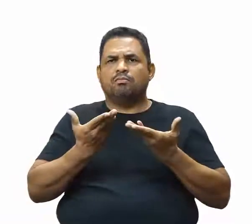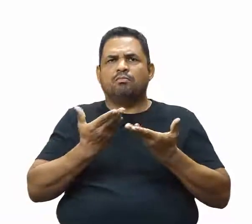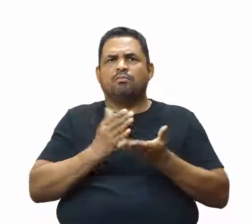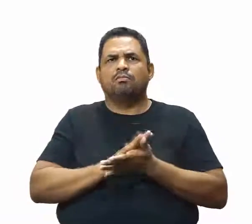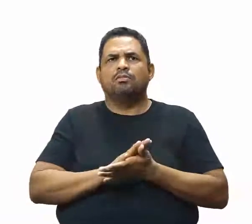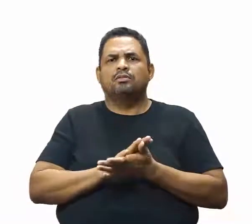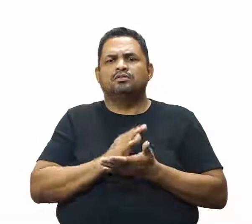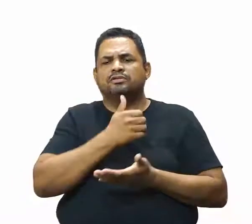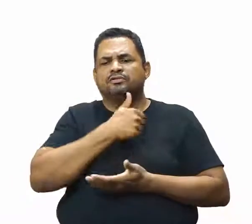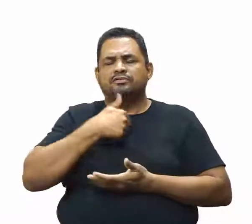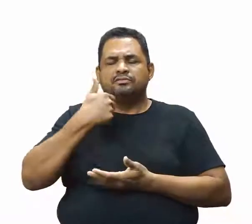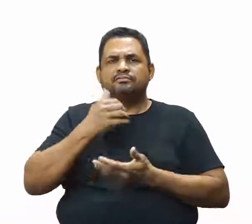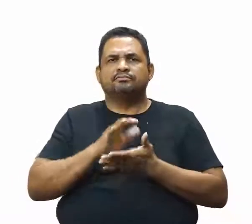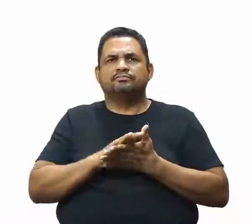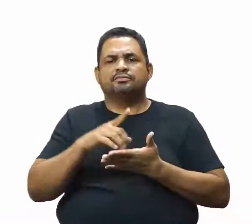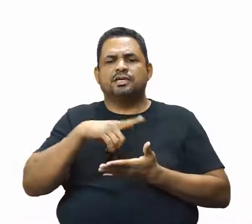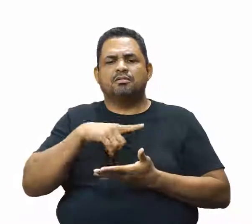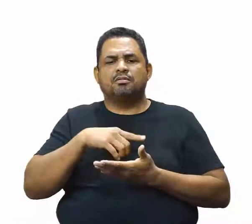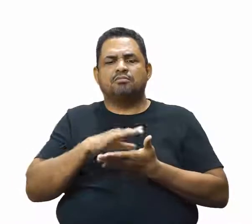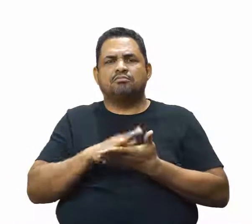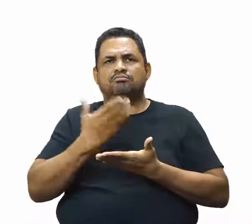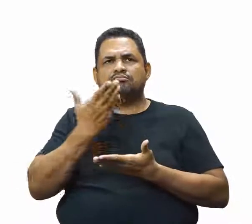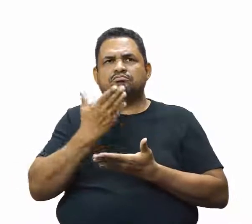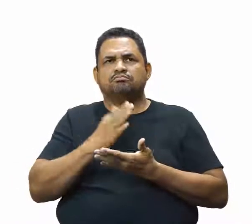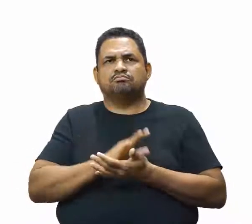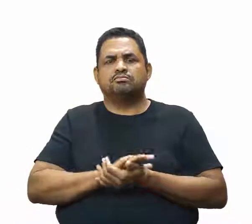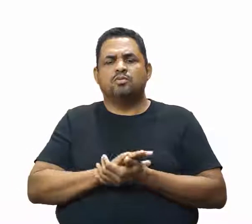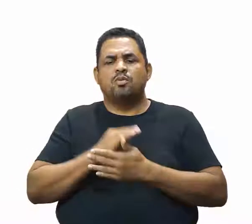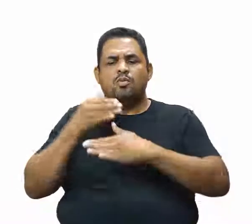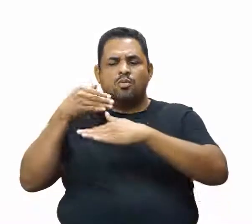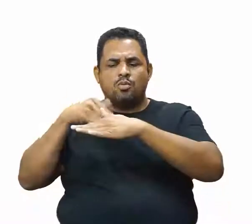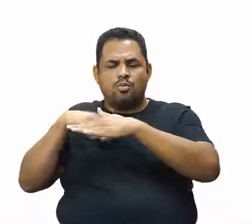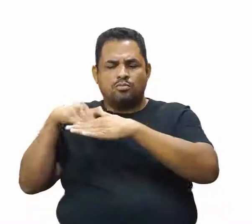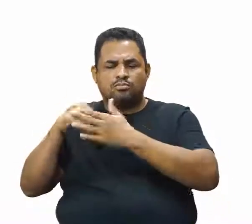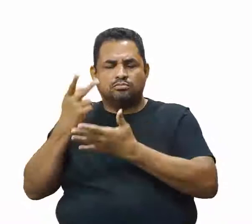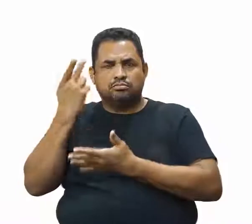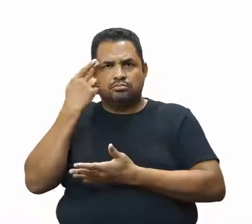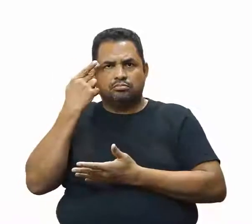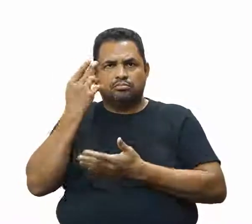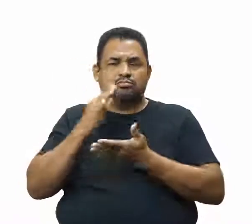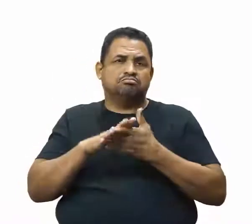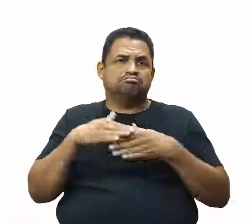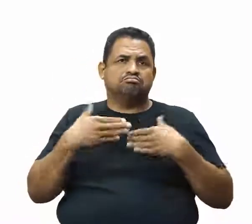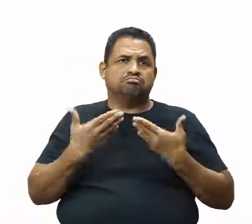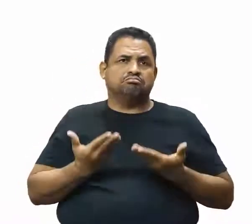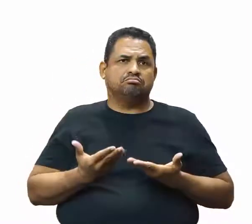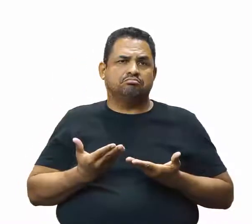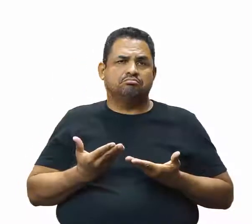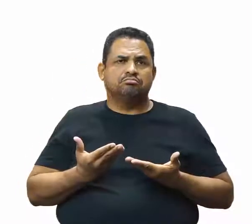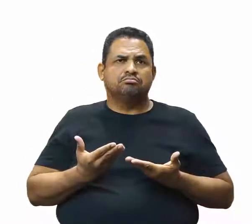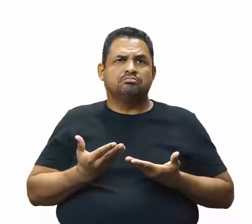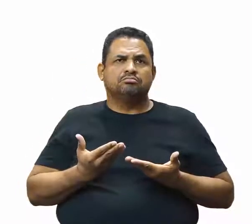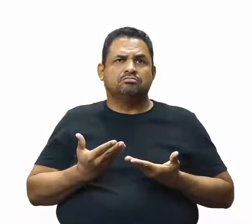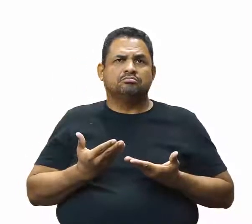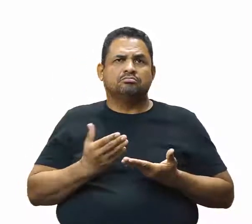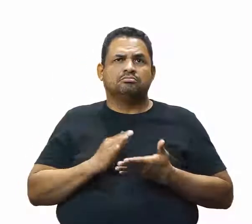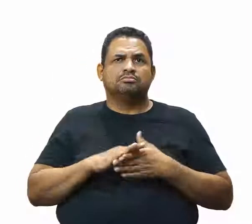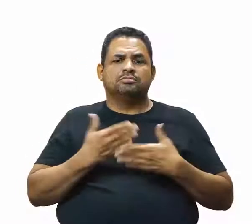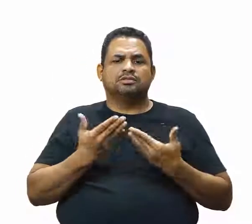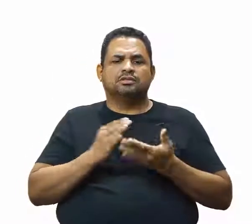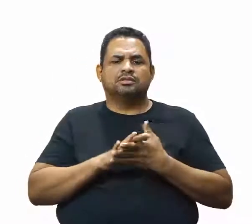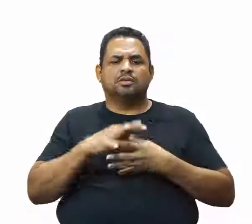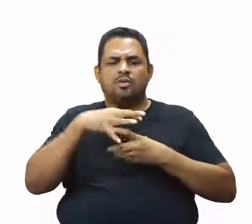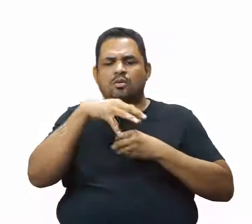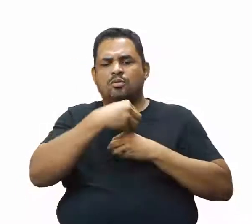de beneficiamento, nós temos o armazenamento tanto in natura, como o armazenamento das